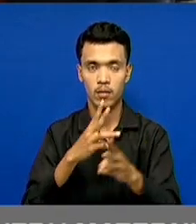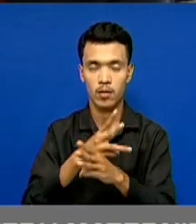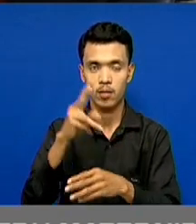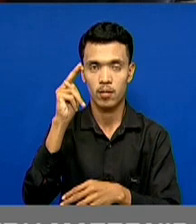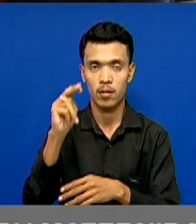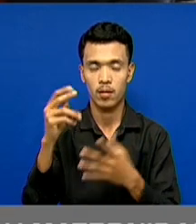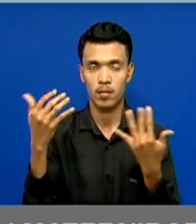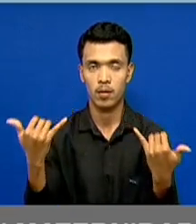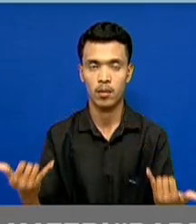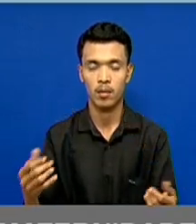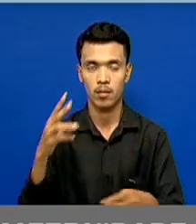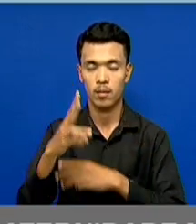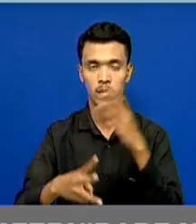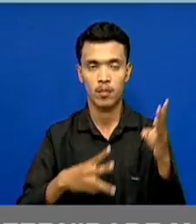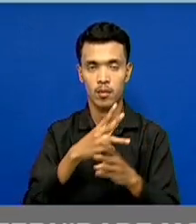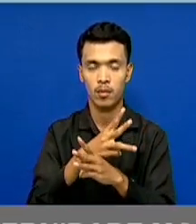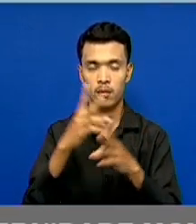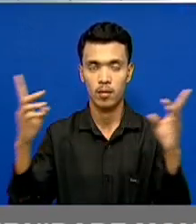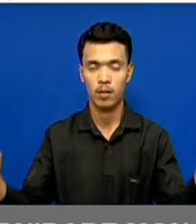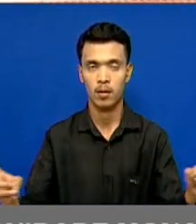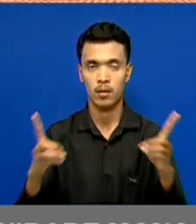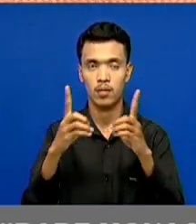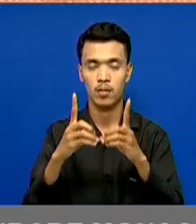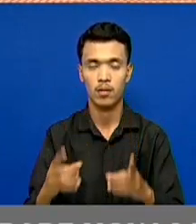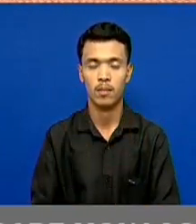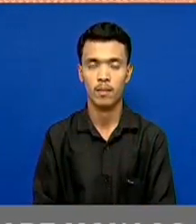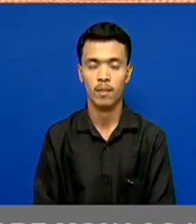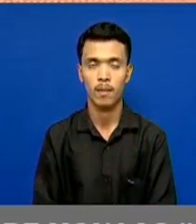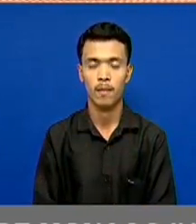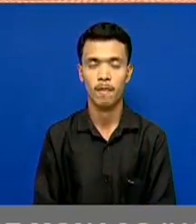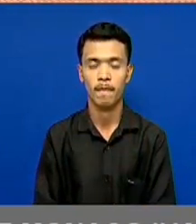mundo enfrenta. Manuel Alves Elvira de Carvalho, RTTL.